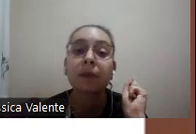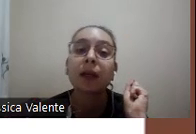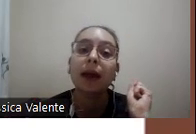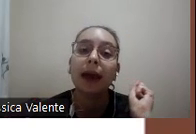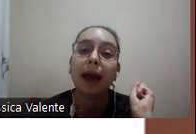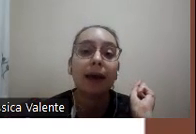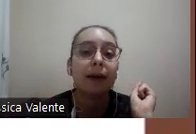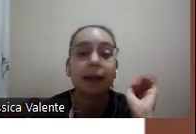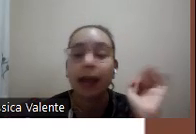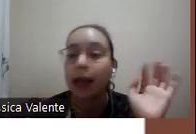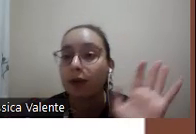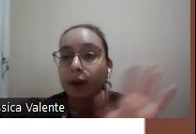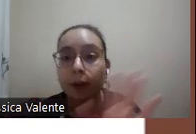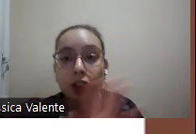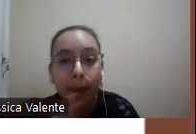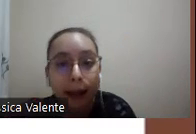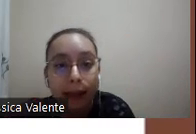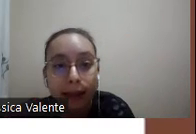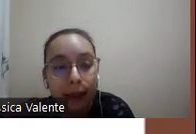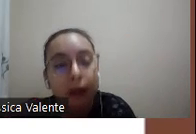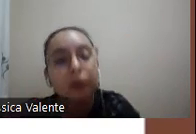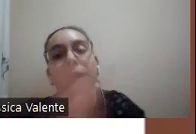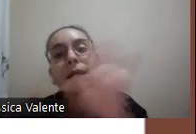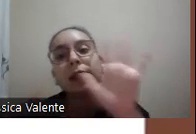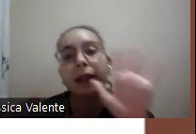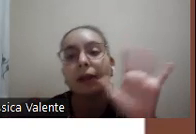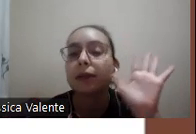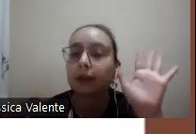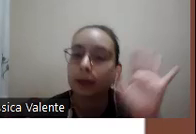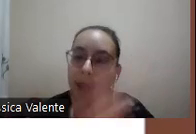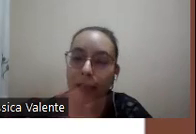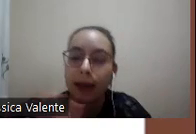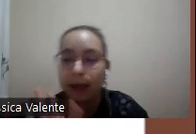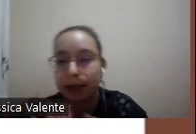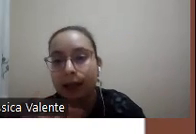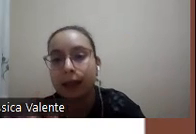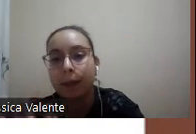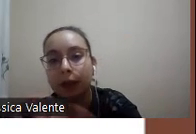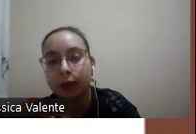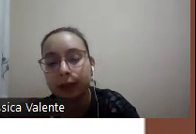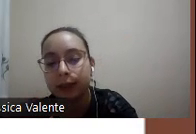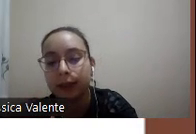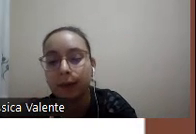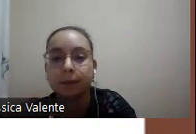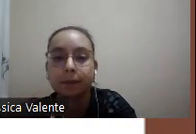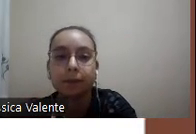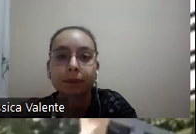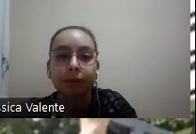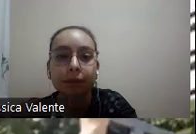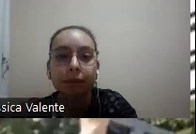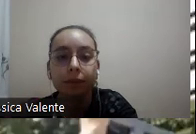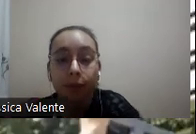problema. Ela é uma forma de chamar atenção e essa é a padronização.